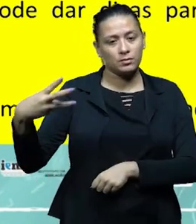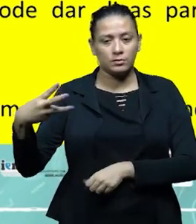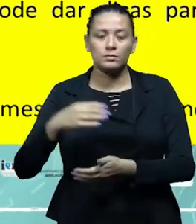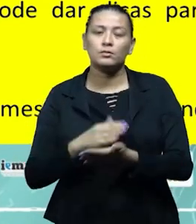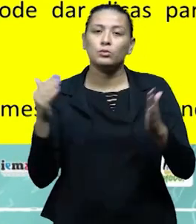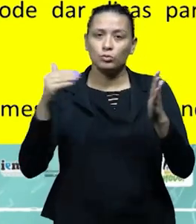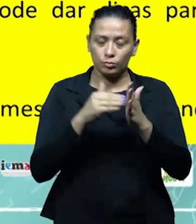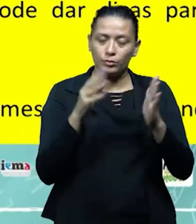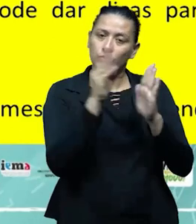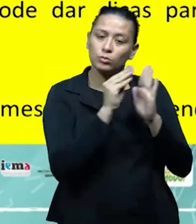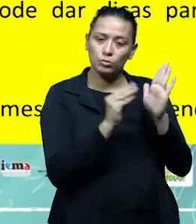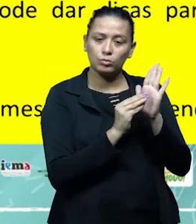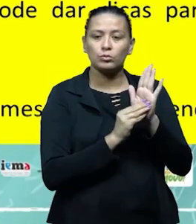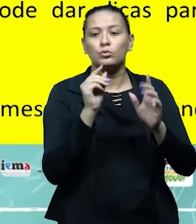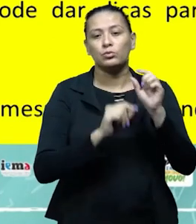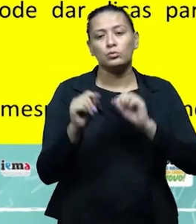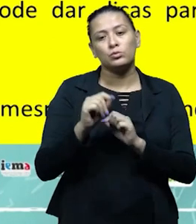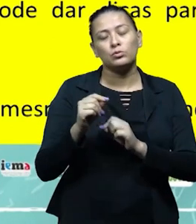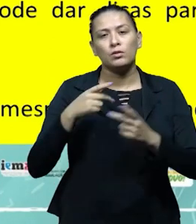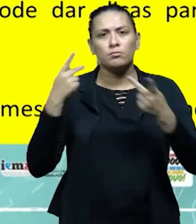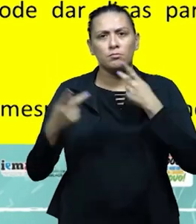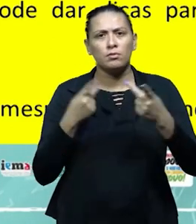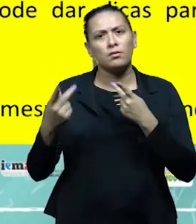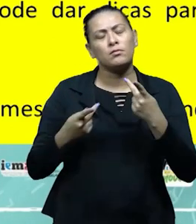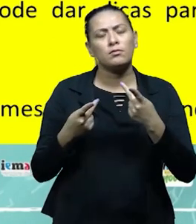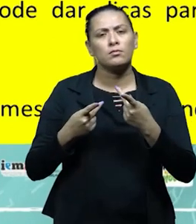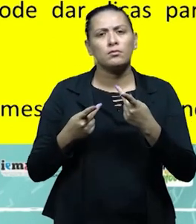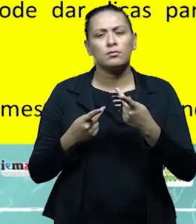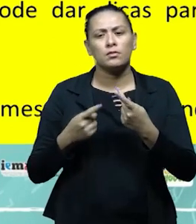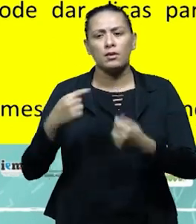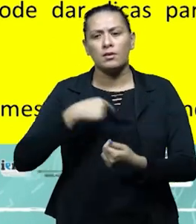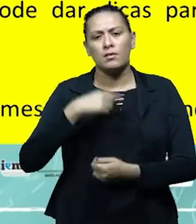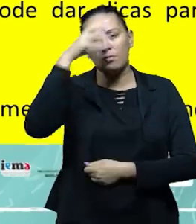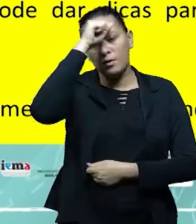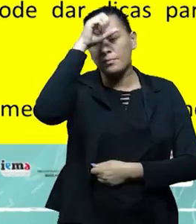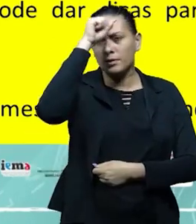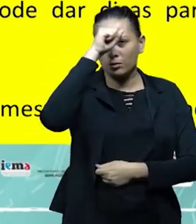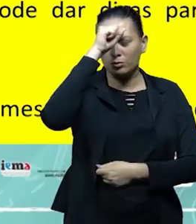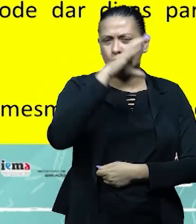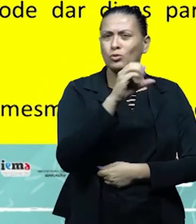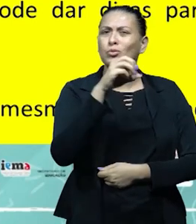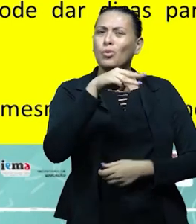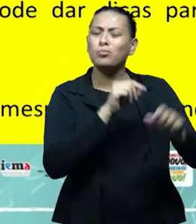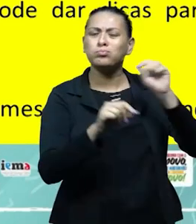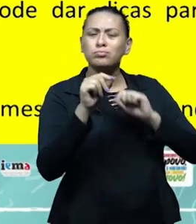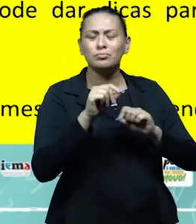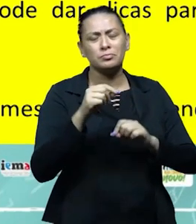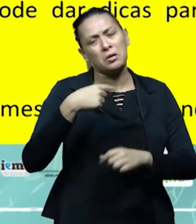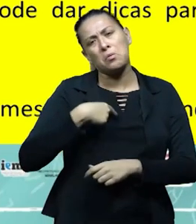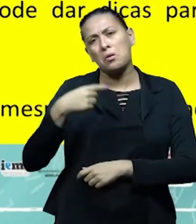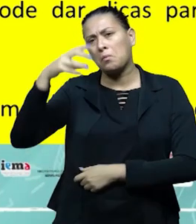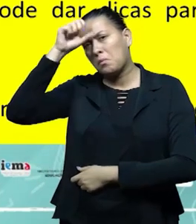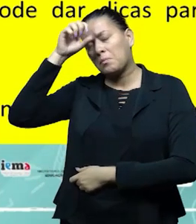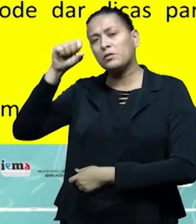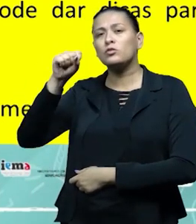assunto repita para você mesmo eu aprendi com ou eu aprendi sobre e daí você vai